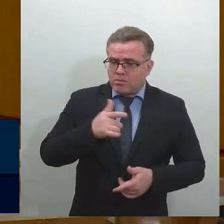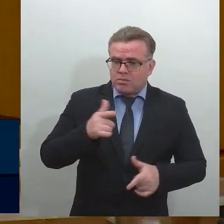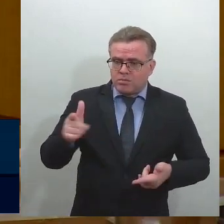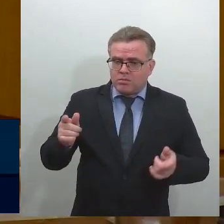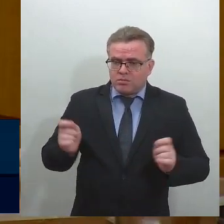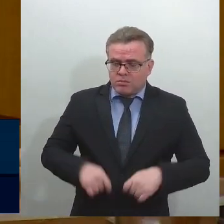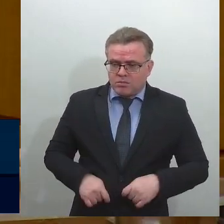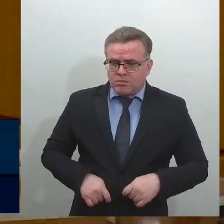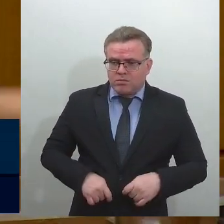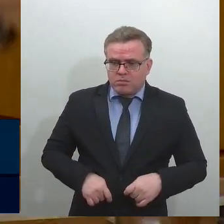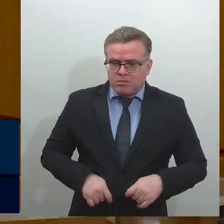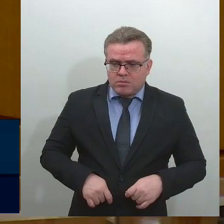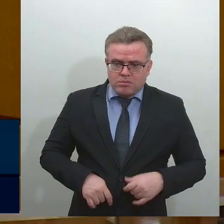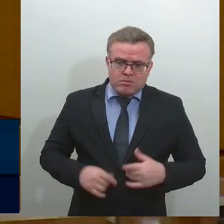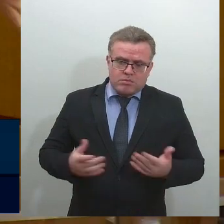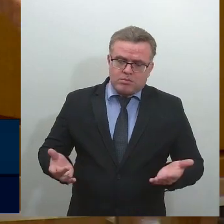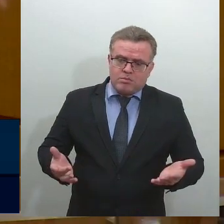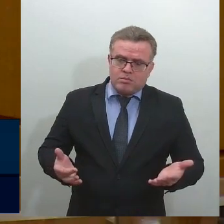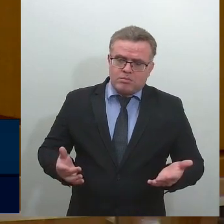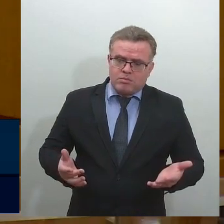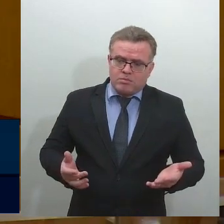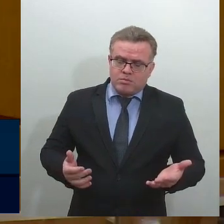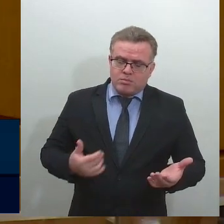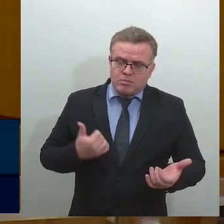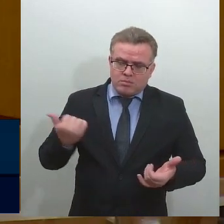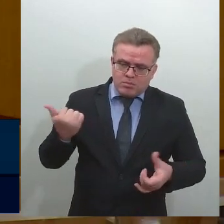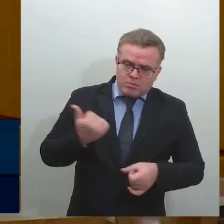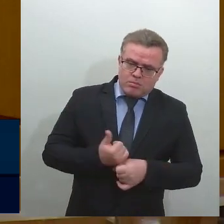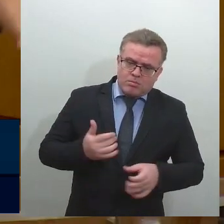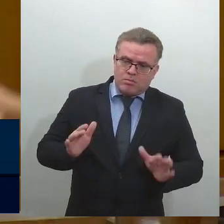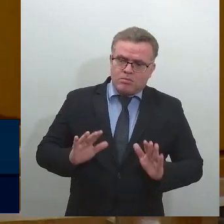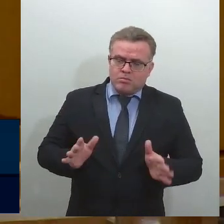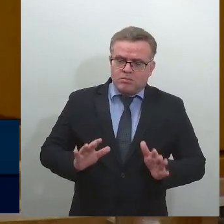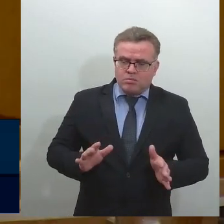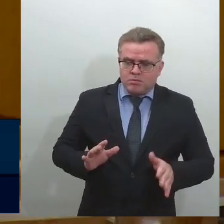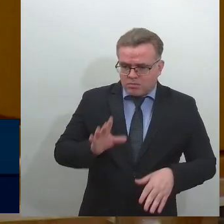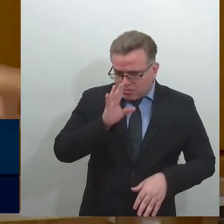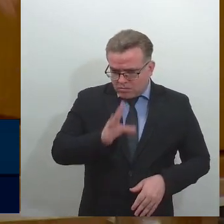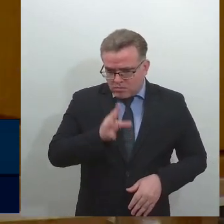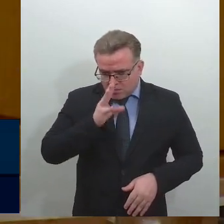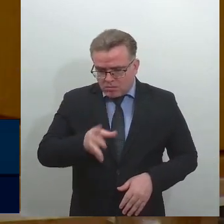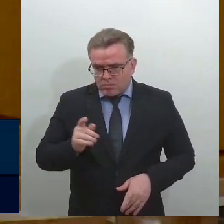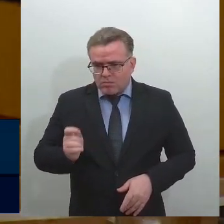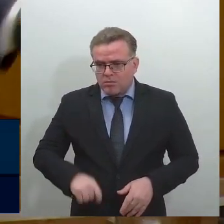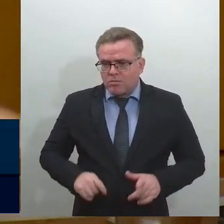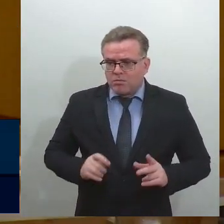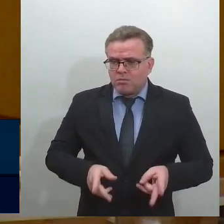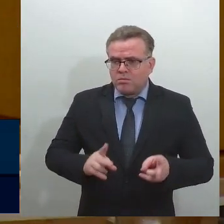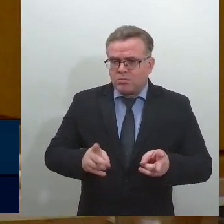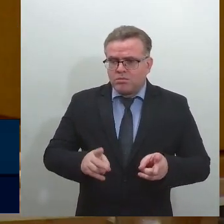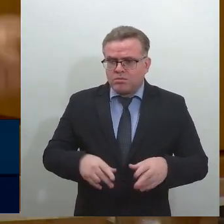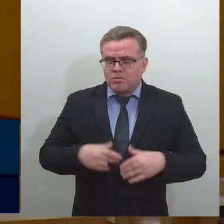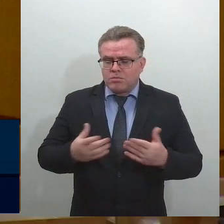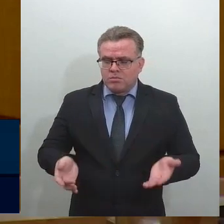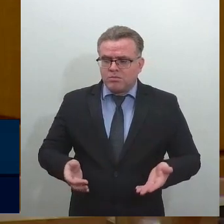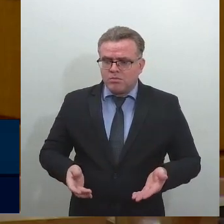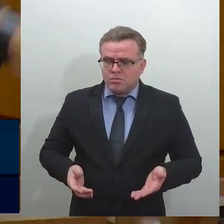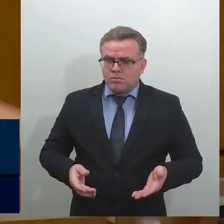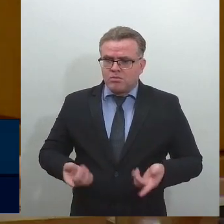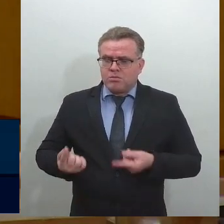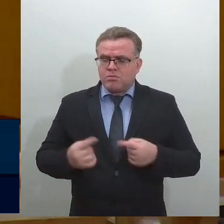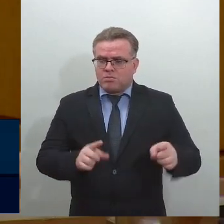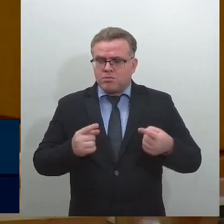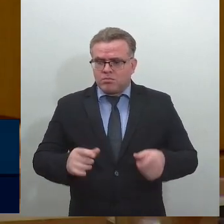outro. Não é contra Adailto especificamente, contra Marcos Oliveira, contra Valmir. É contra Itabaiana. Itabaiana